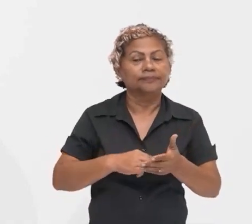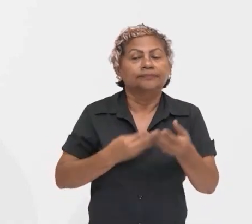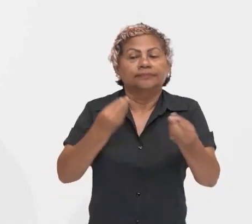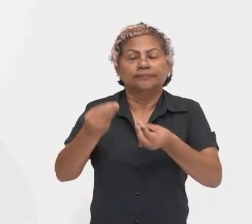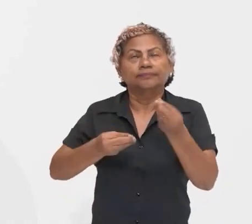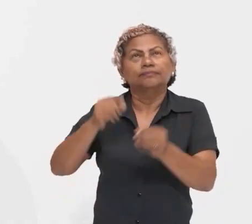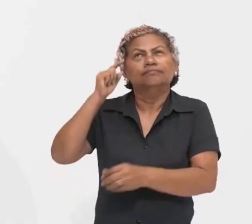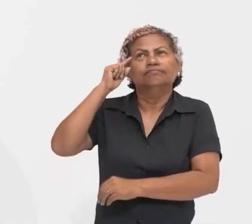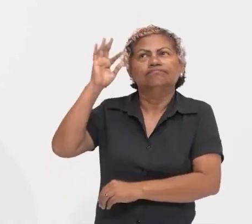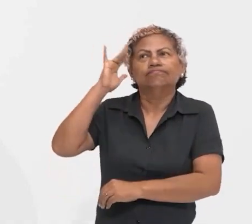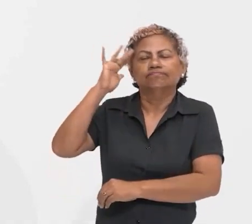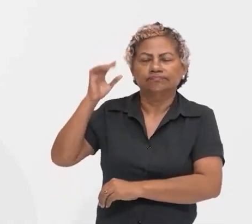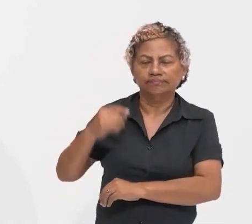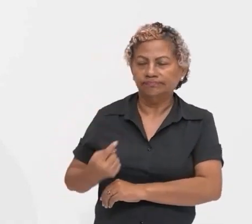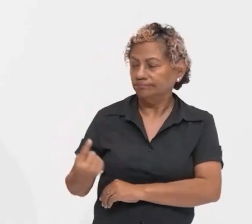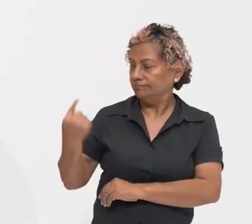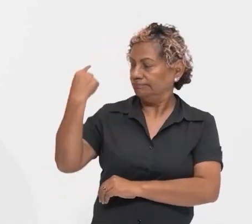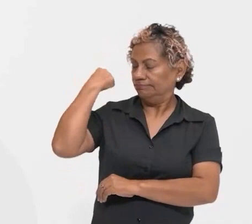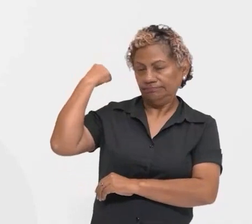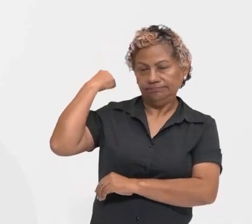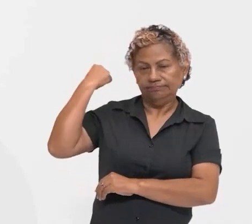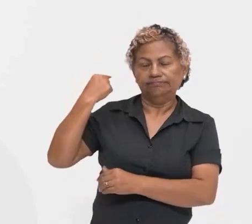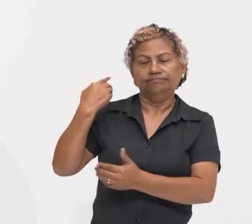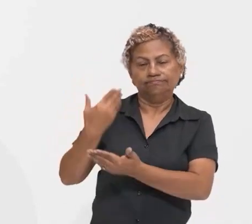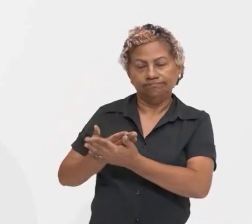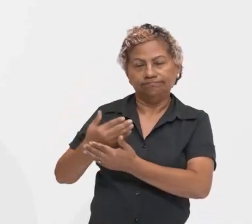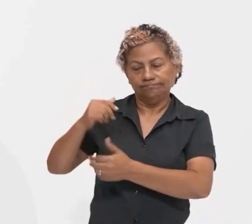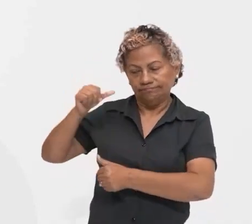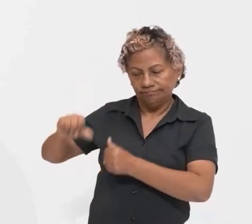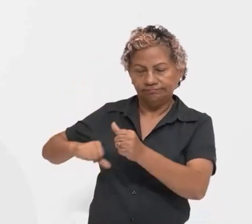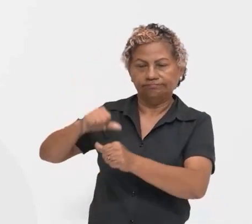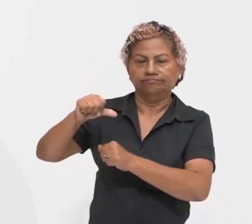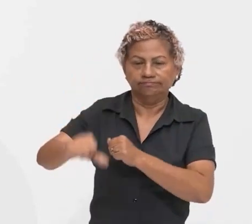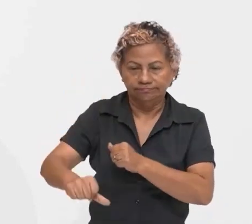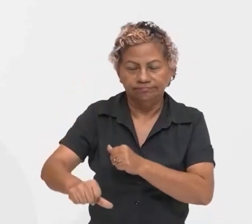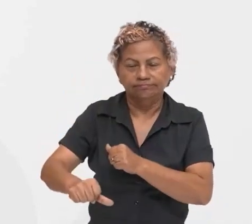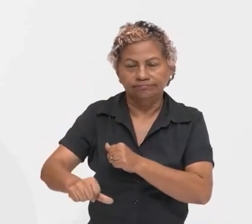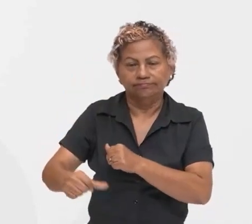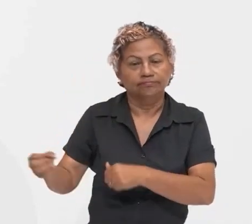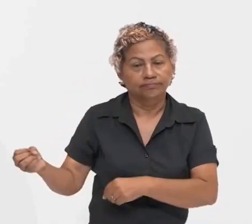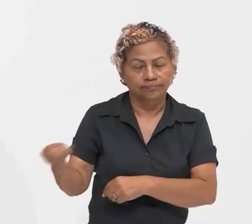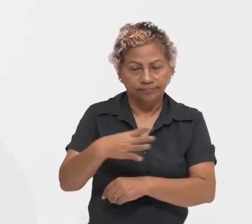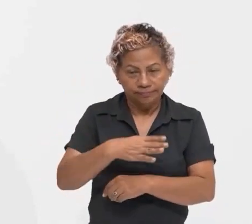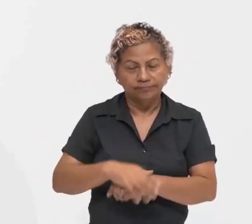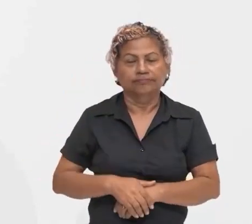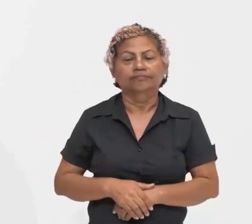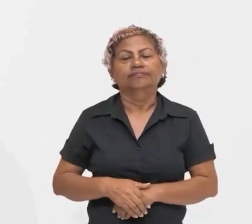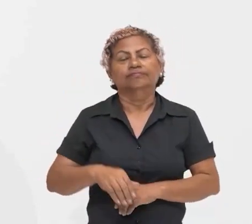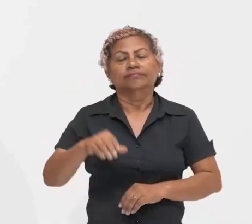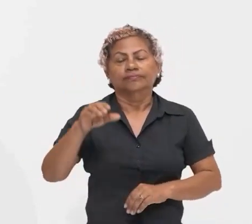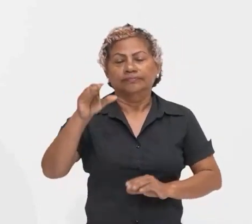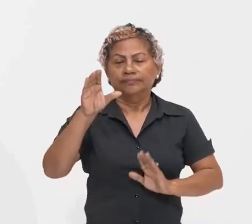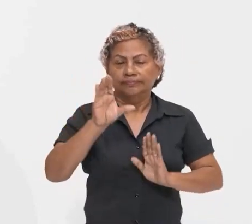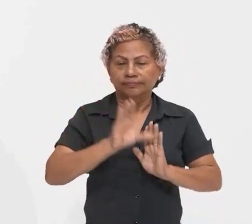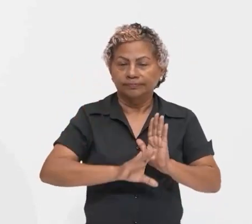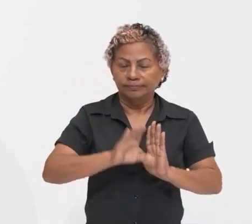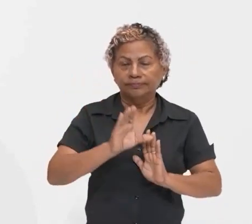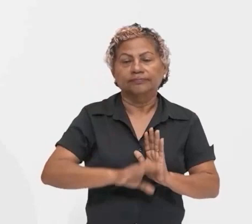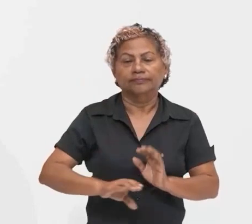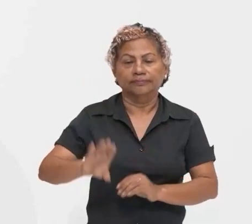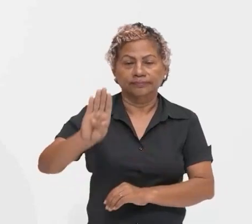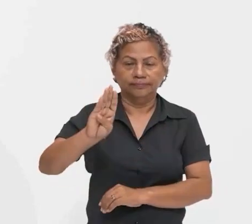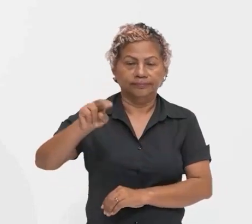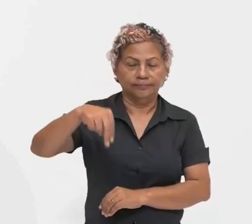o ensino tradicional e está ligado a um dos princípios da Base Nacional Comum Curricular, a